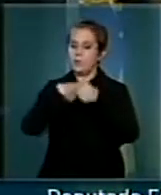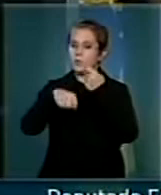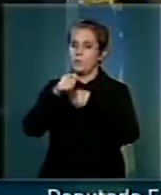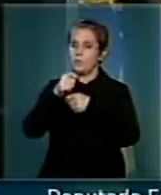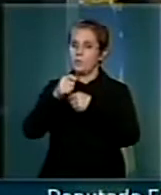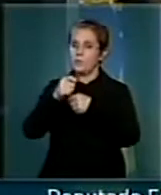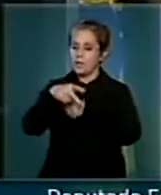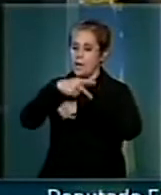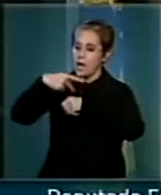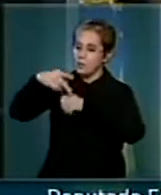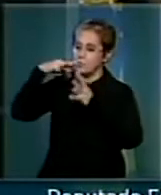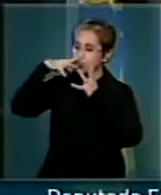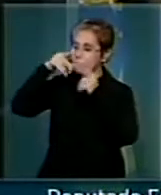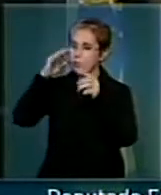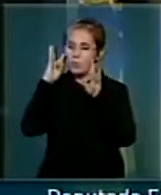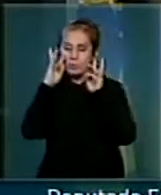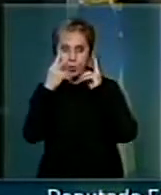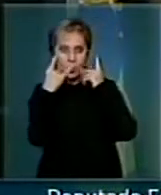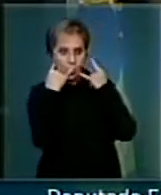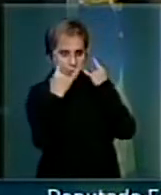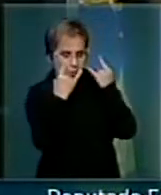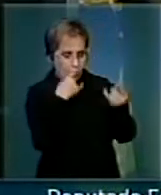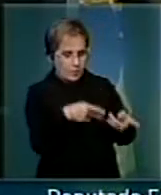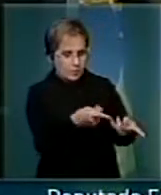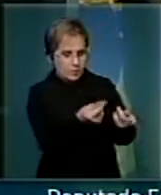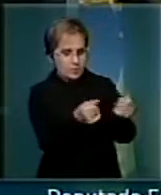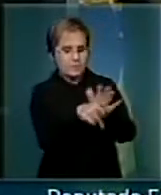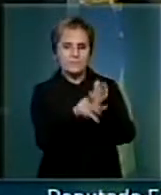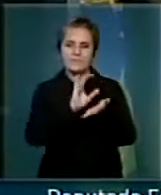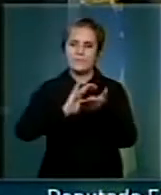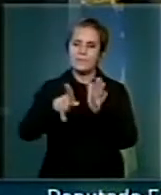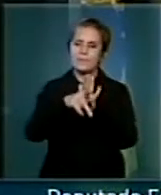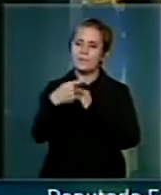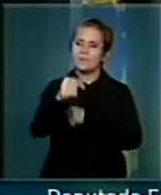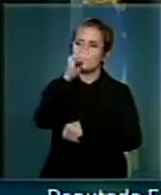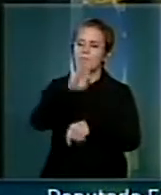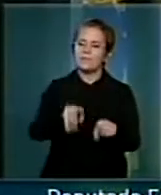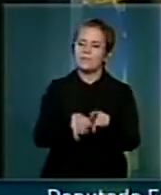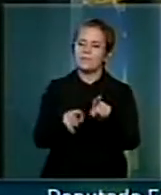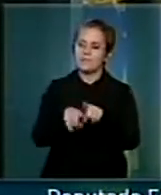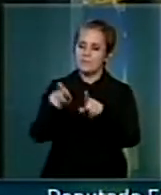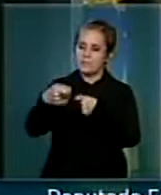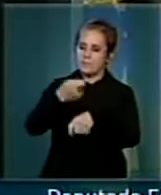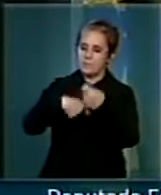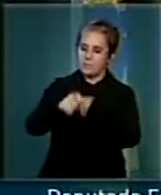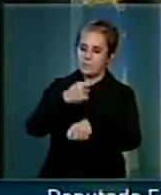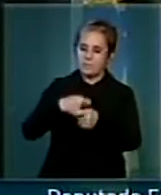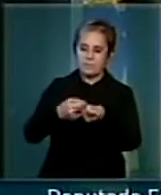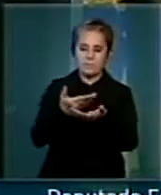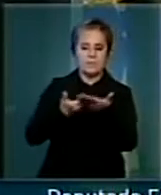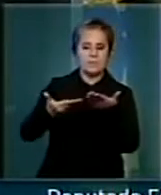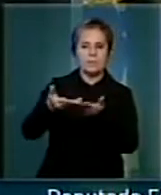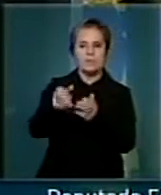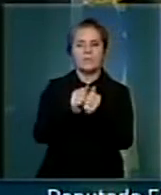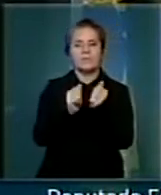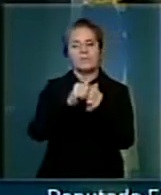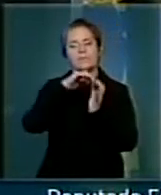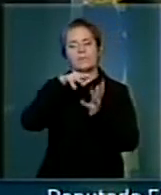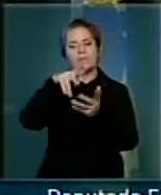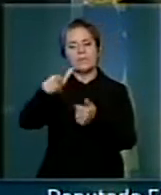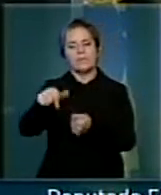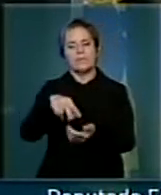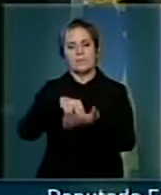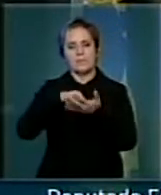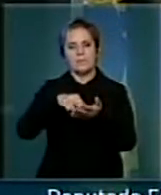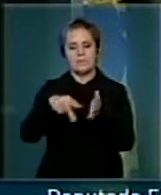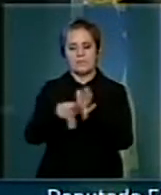por nações de todo o planeta e um ávido investidor, além de hábil negociador internacional. A estabilidade